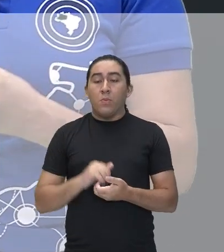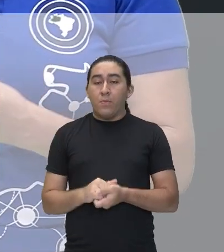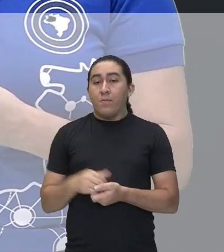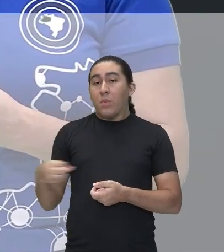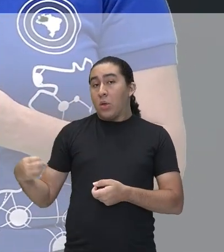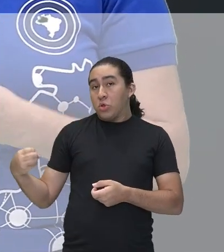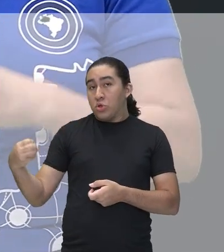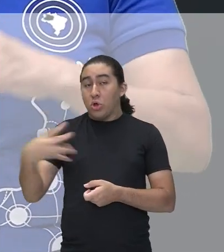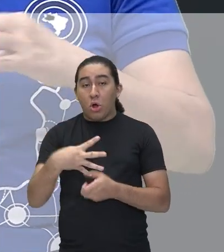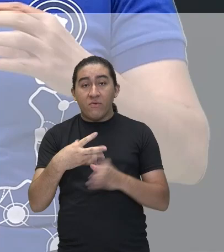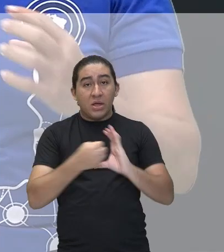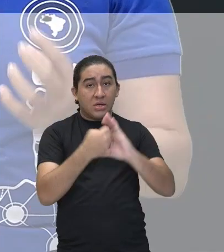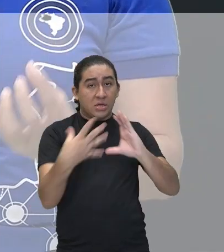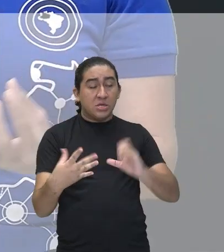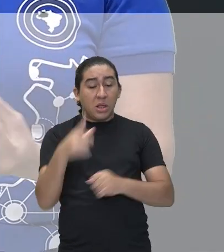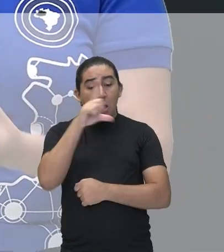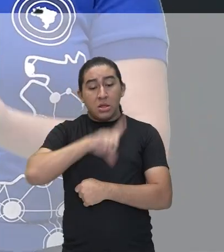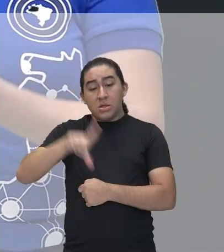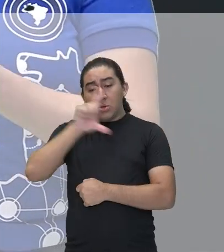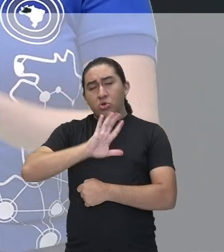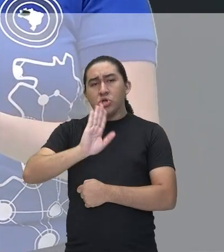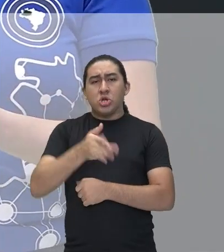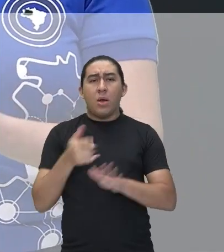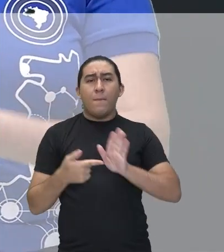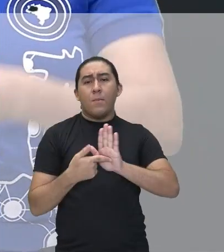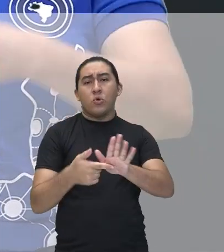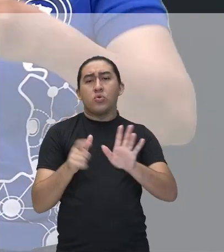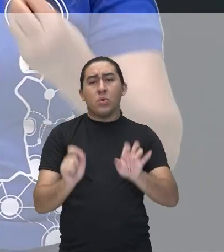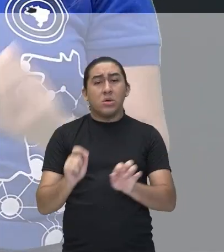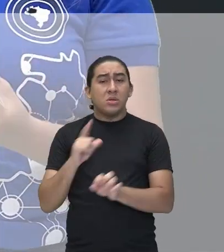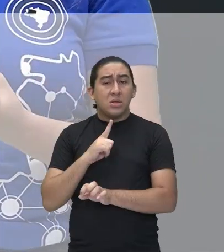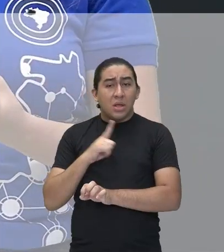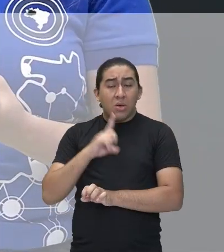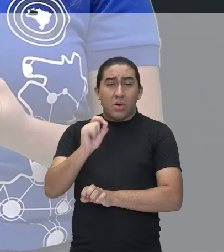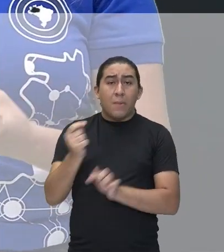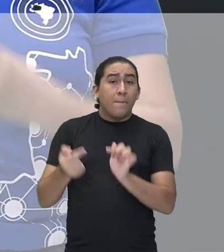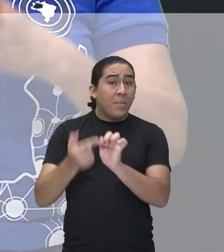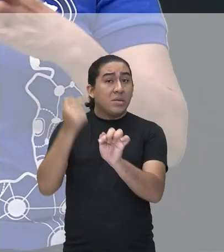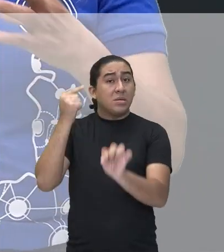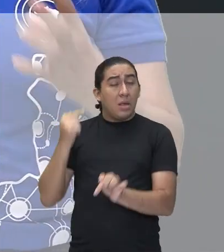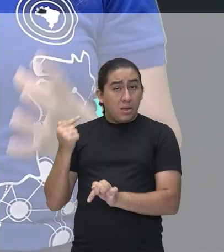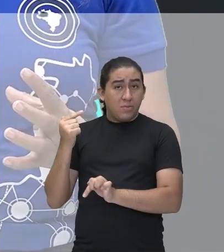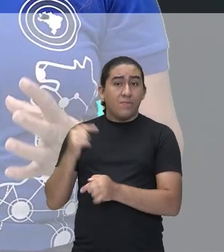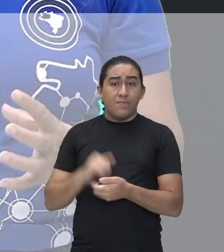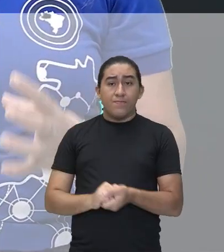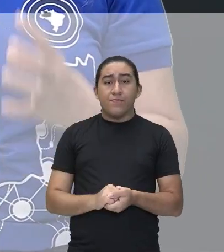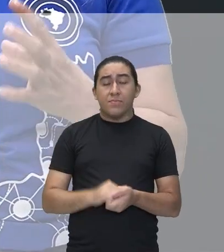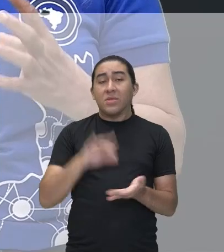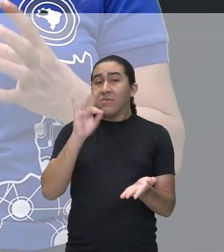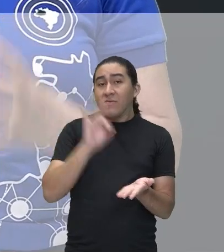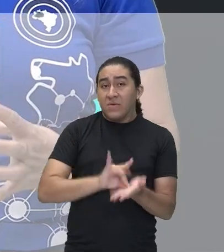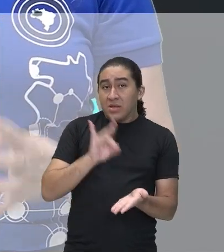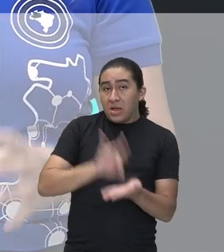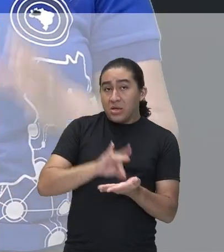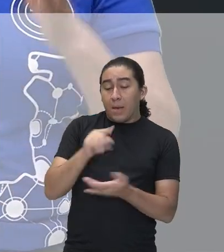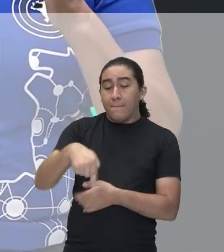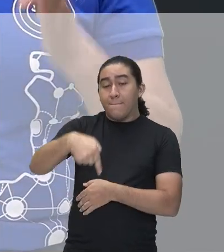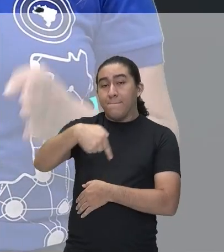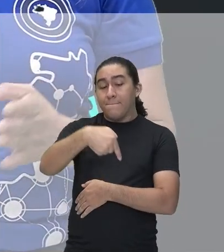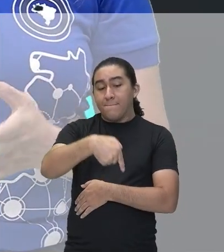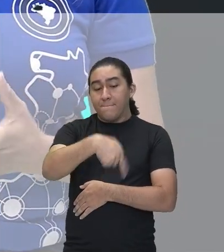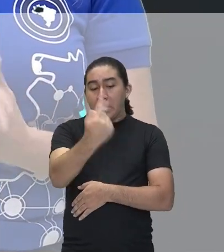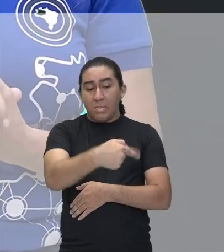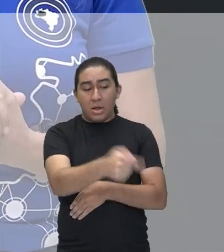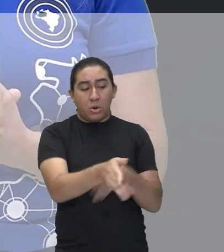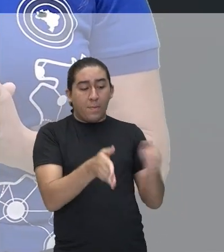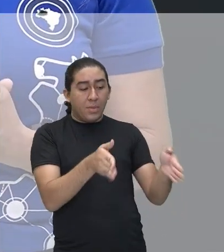outro estilo literário, ele ainda traz o resquício, né, da antiga. Então, a primeira geração,